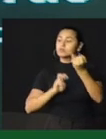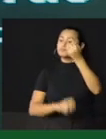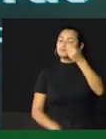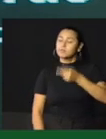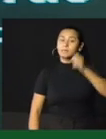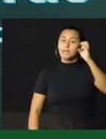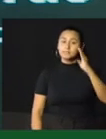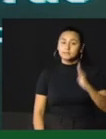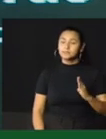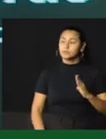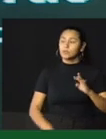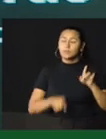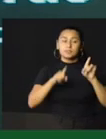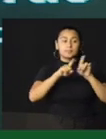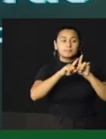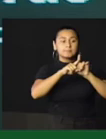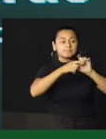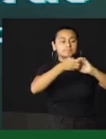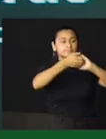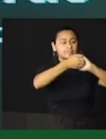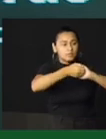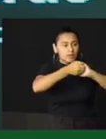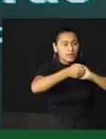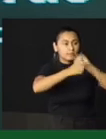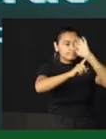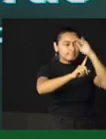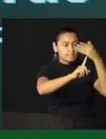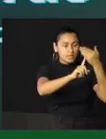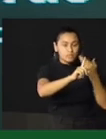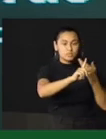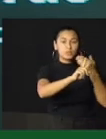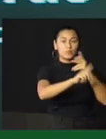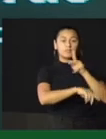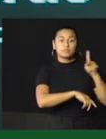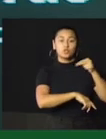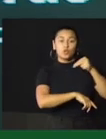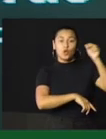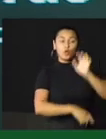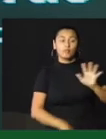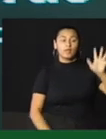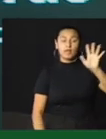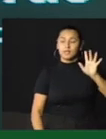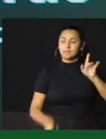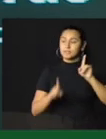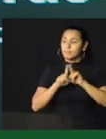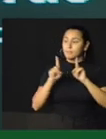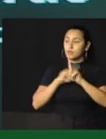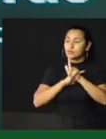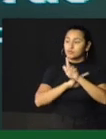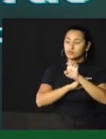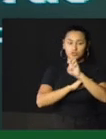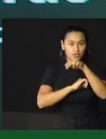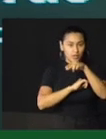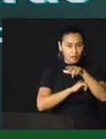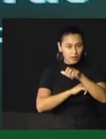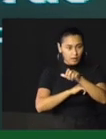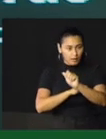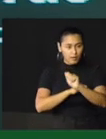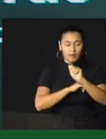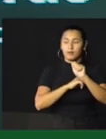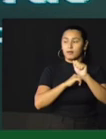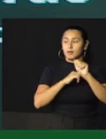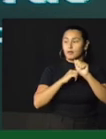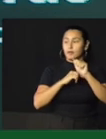Governador presidente do Banco do Nordeste Paulo Câmara Jean aqui da Caixa meu amigo